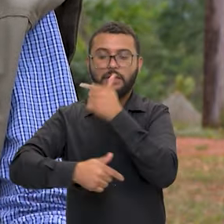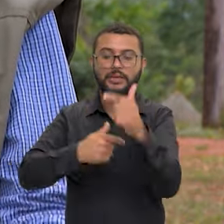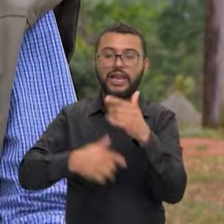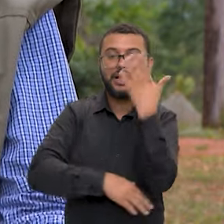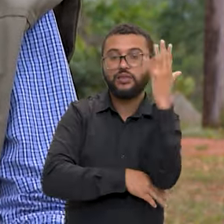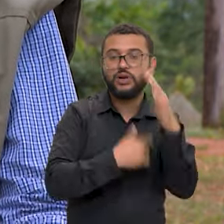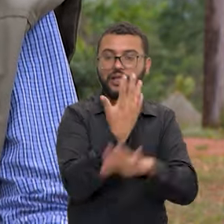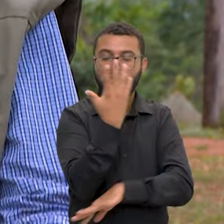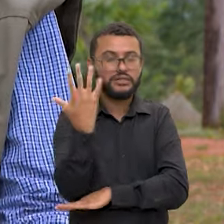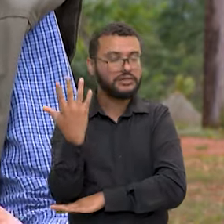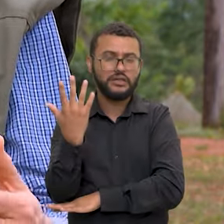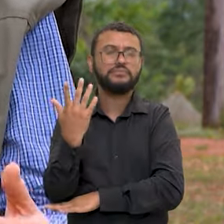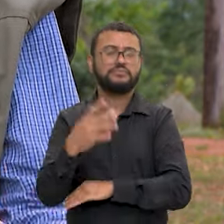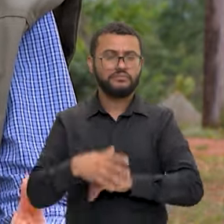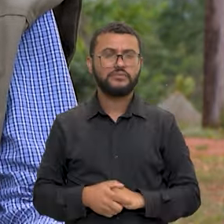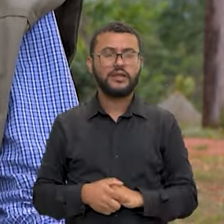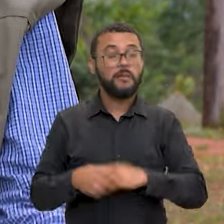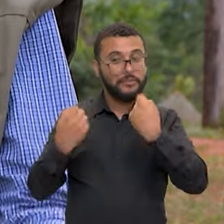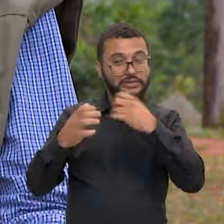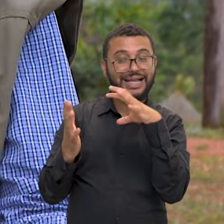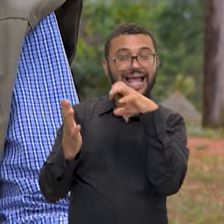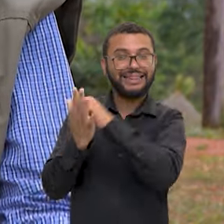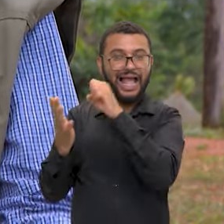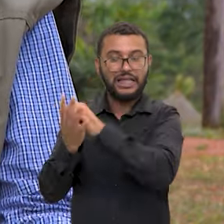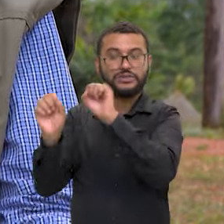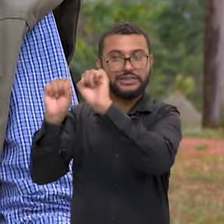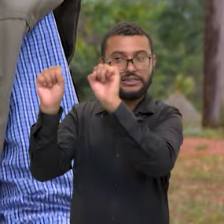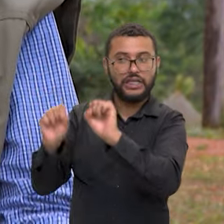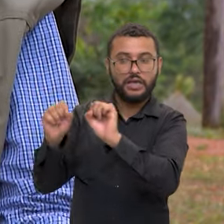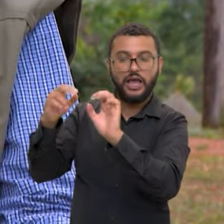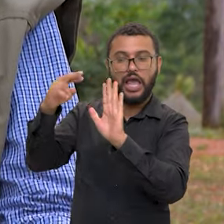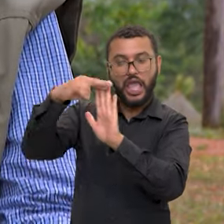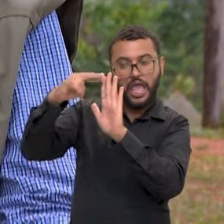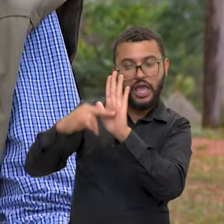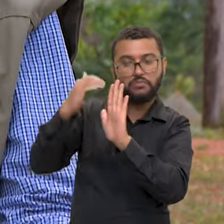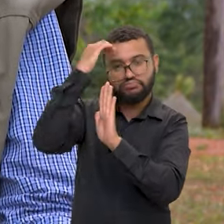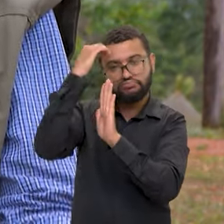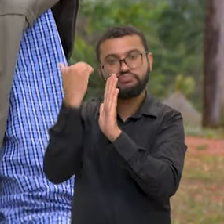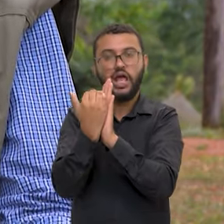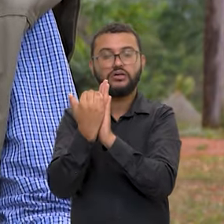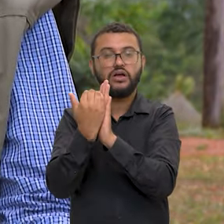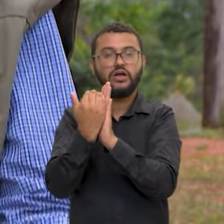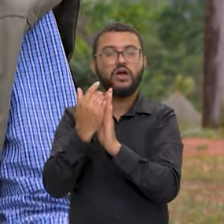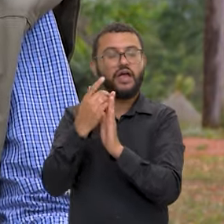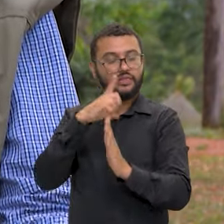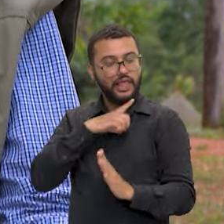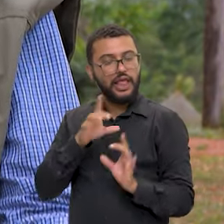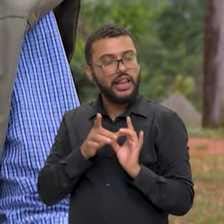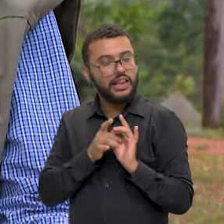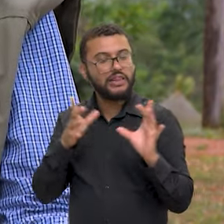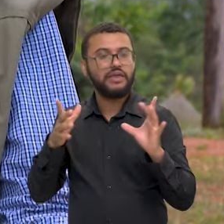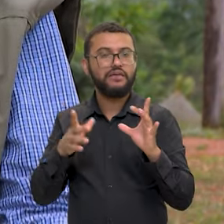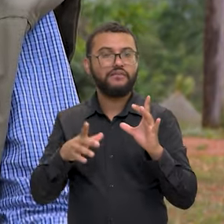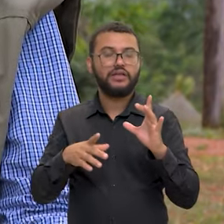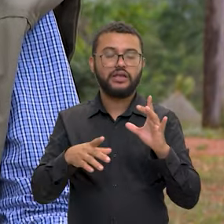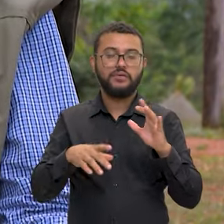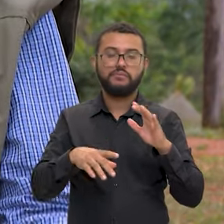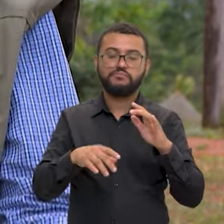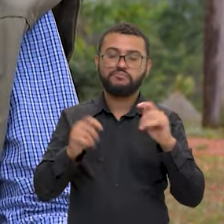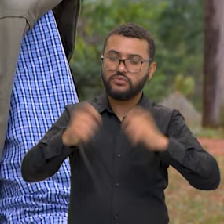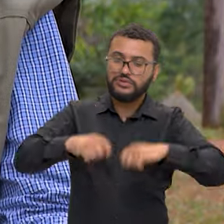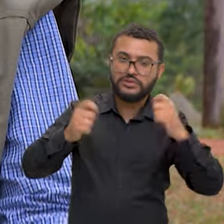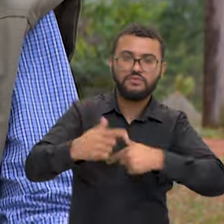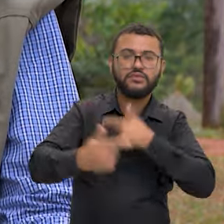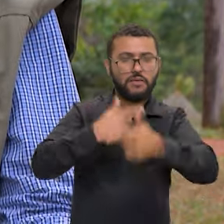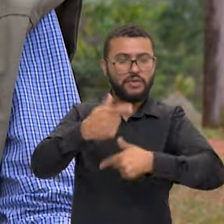ele fica, enfim, ele fica disponível para esse trabalho. É uma das atividades que eu considero das mais